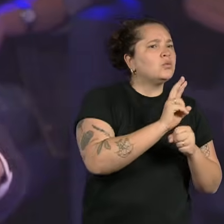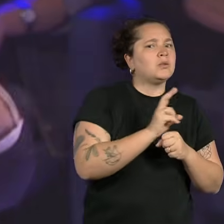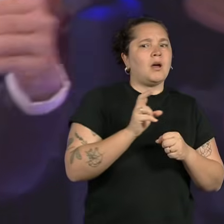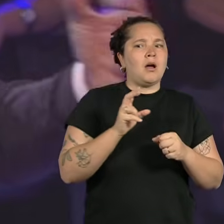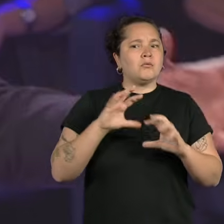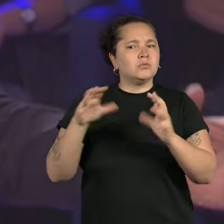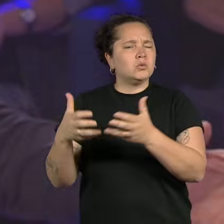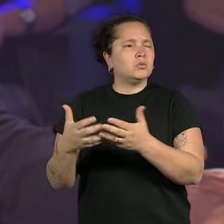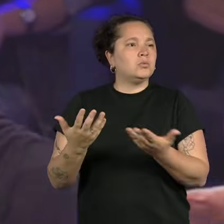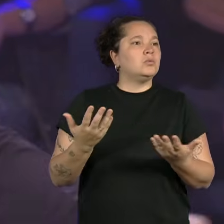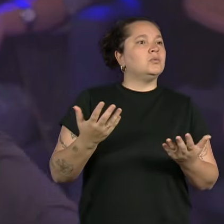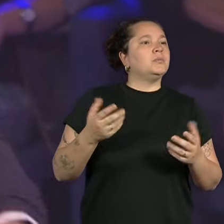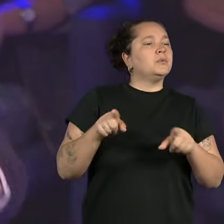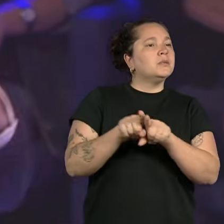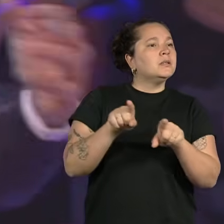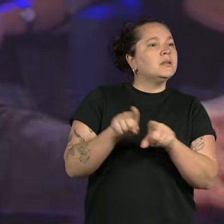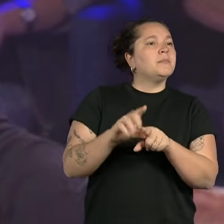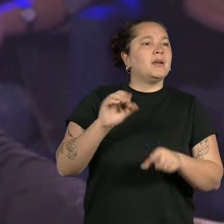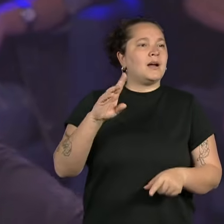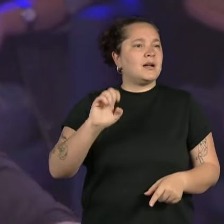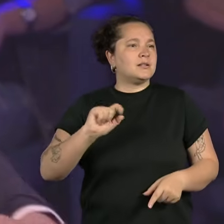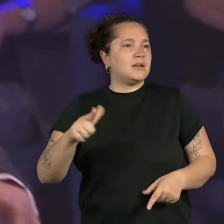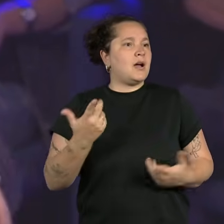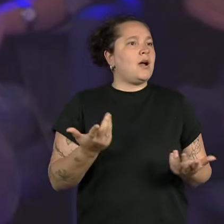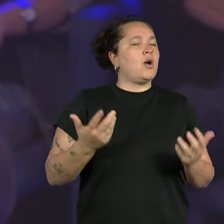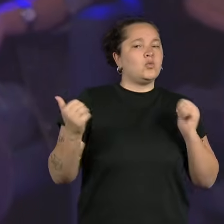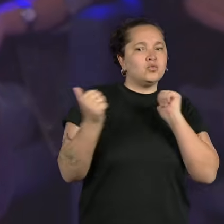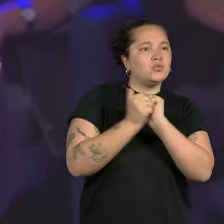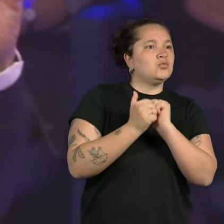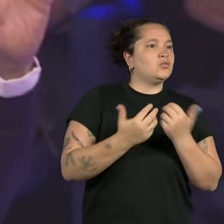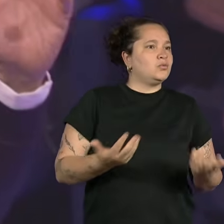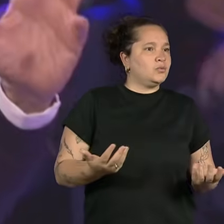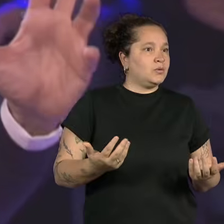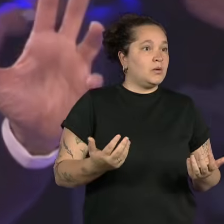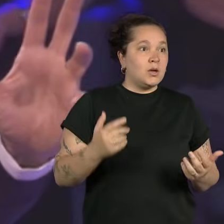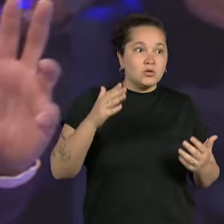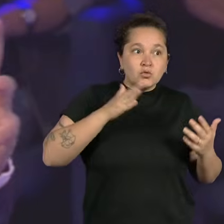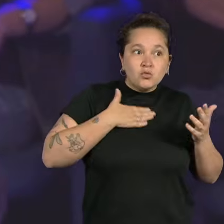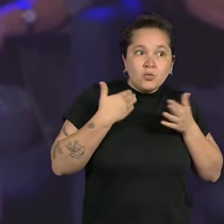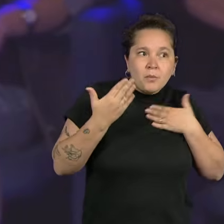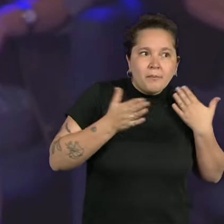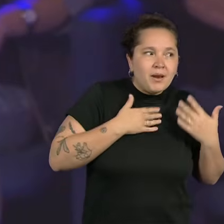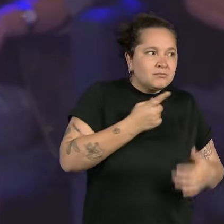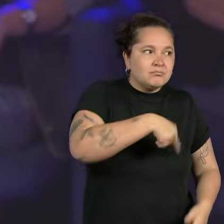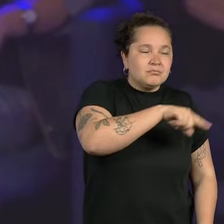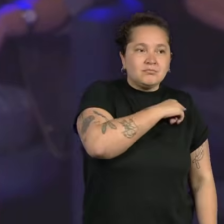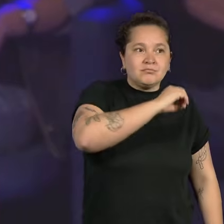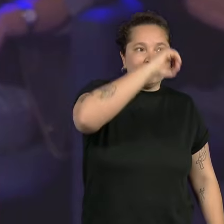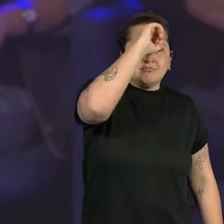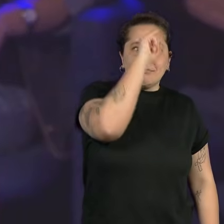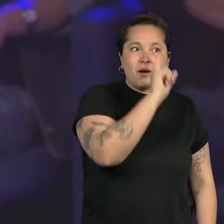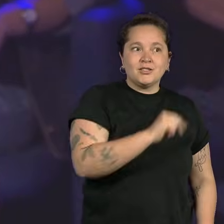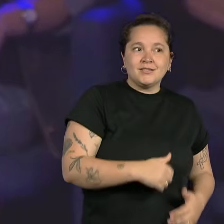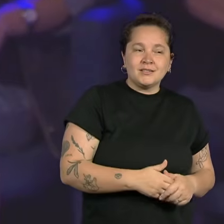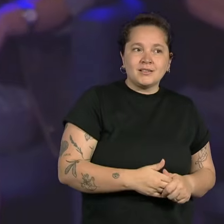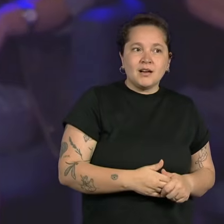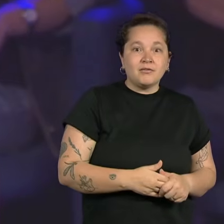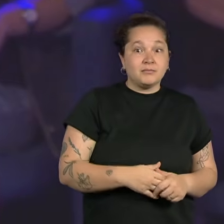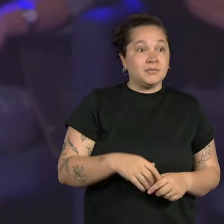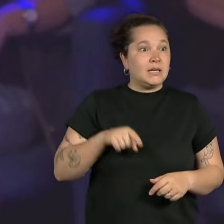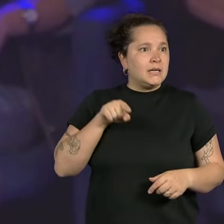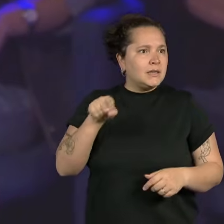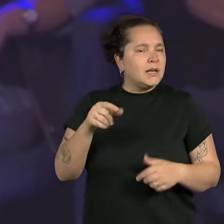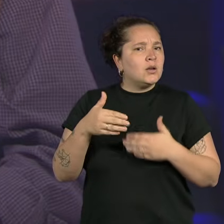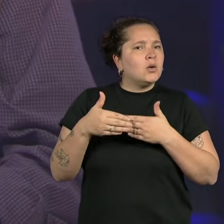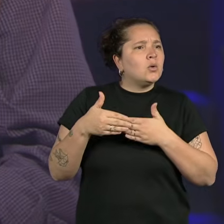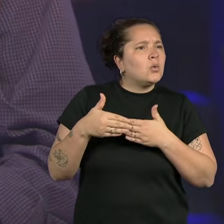bispos, foi o último que ele colocou como cardeal, colocou do lado dele, que foi a surpresa, ninguém imaginava. E ele, assim, ele começou a